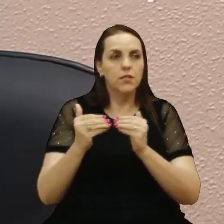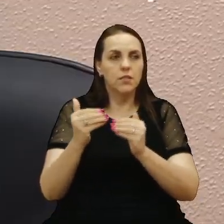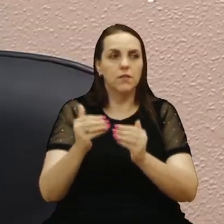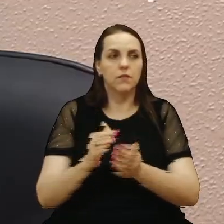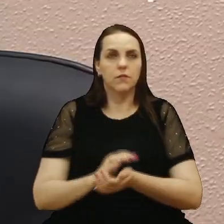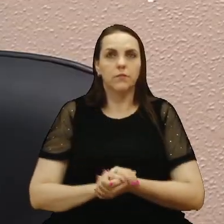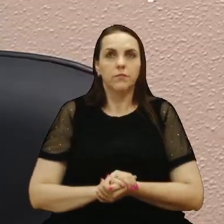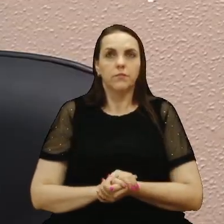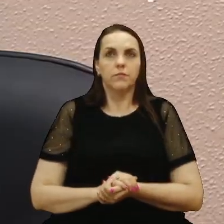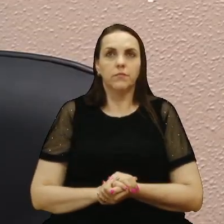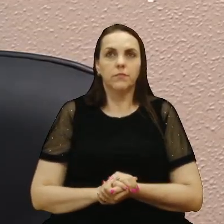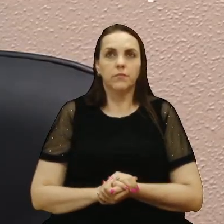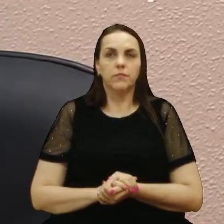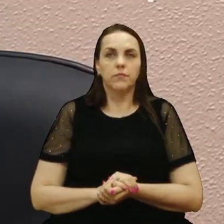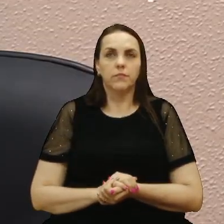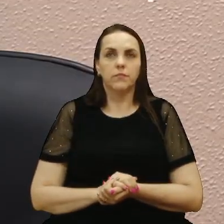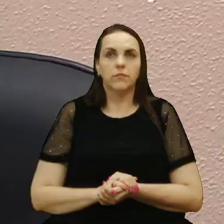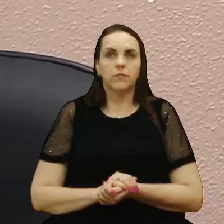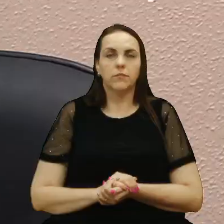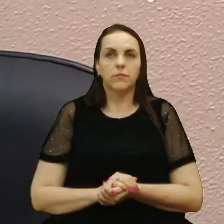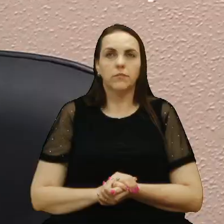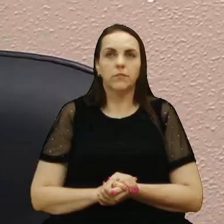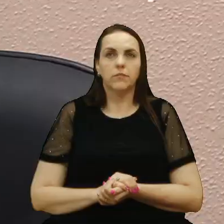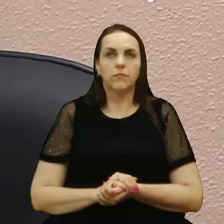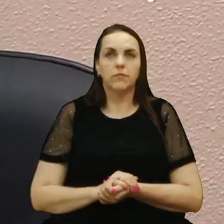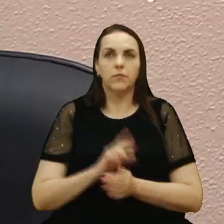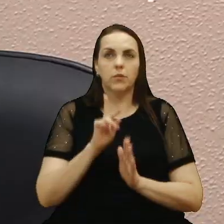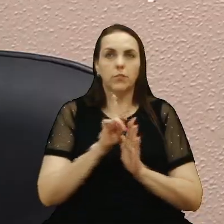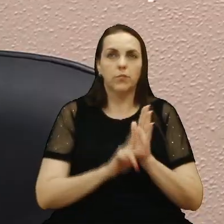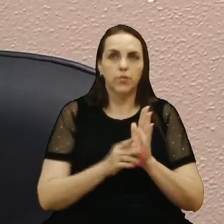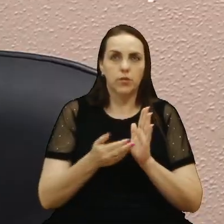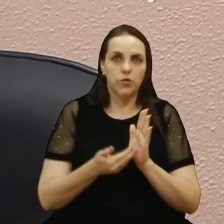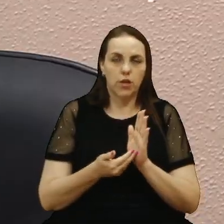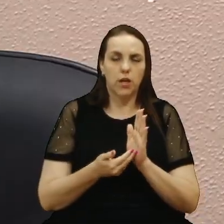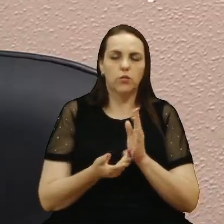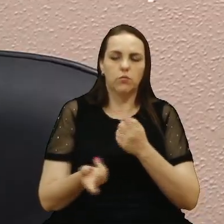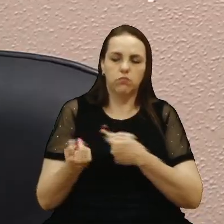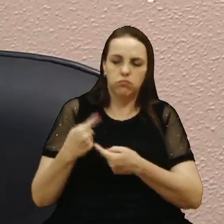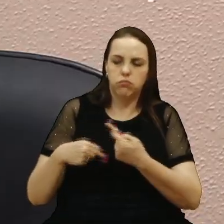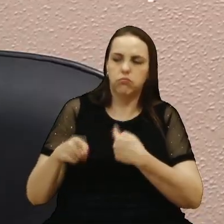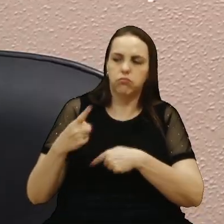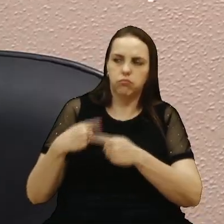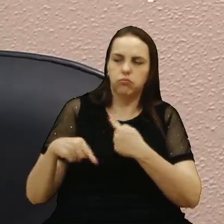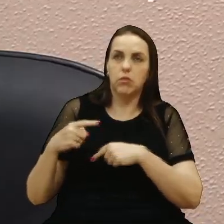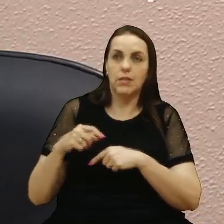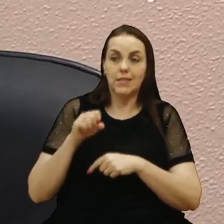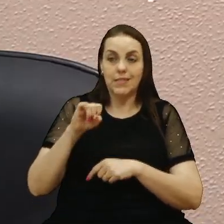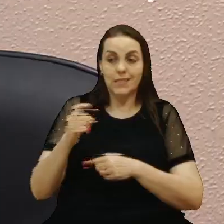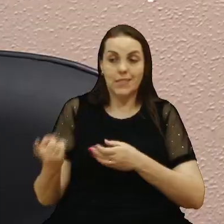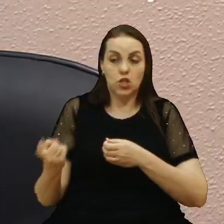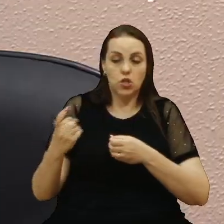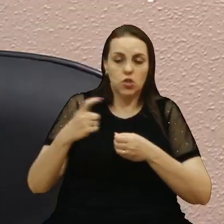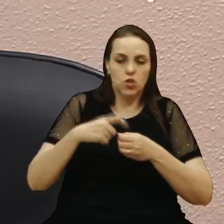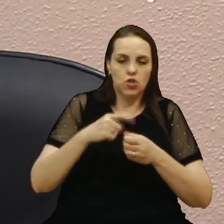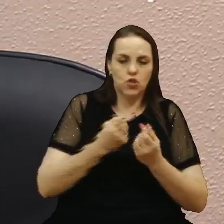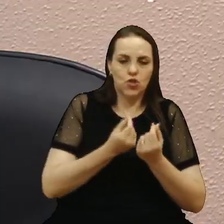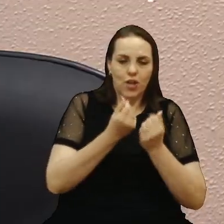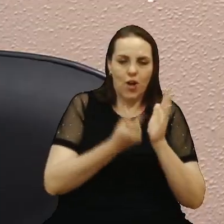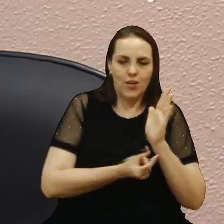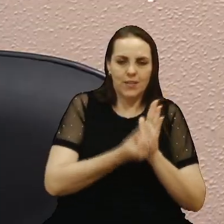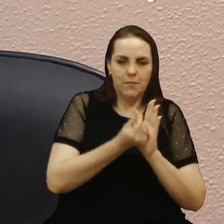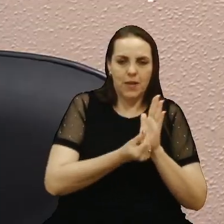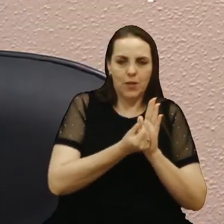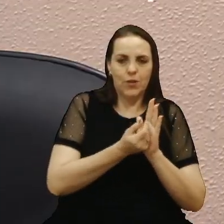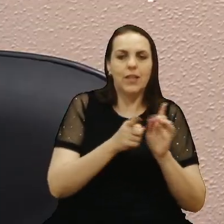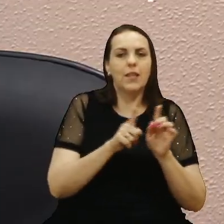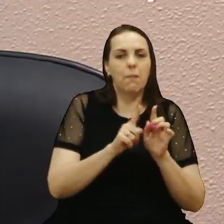1%, depois 2%, 3%, em um projeto que se retroalimenta, vereador D'Ambrós. Então, se entra dinheiro no orçamento, a gente